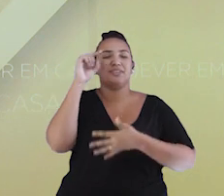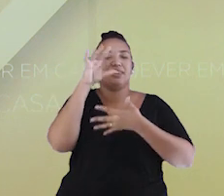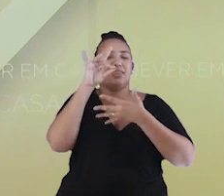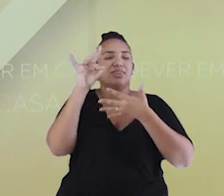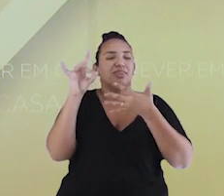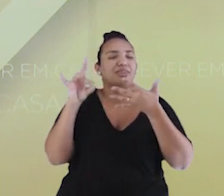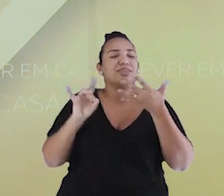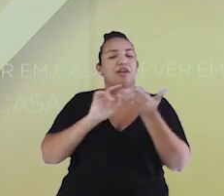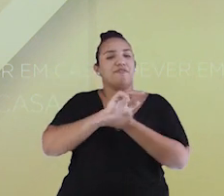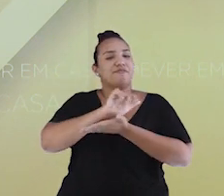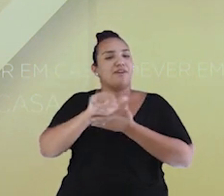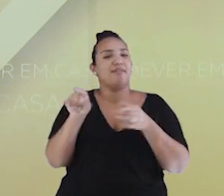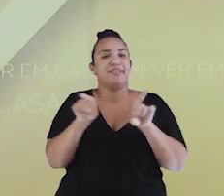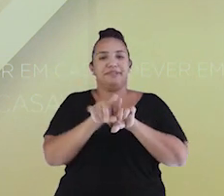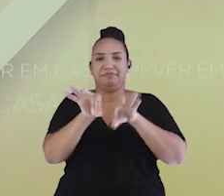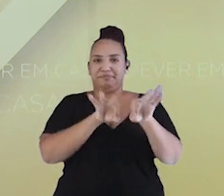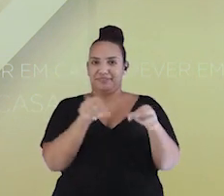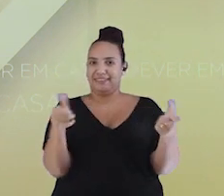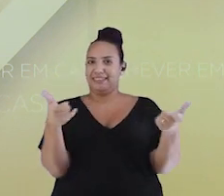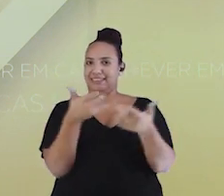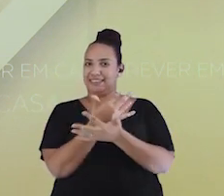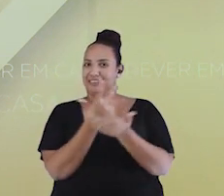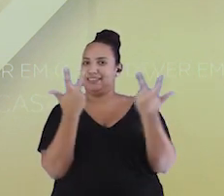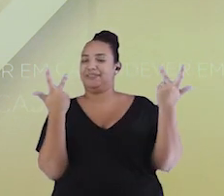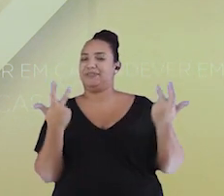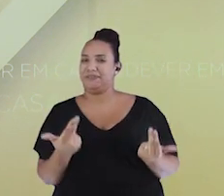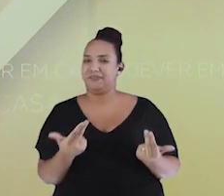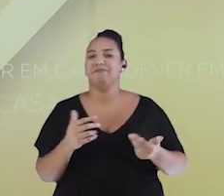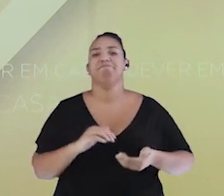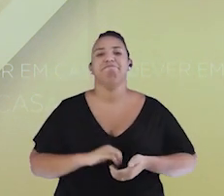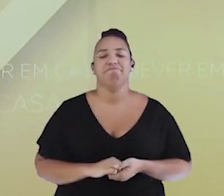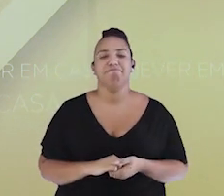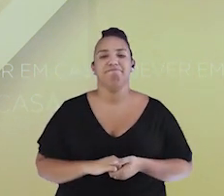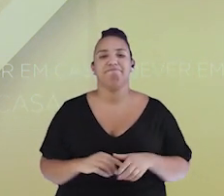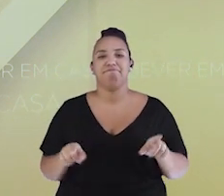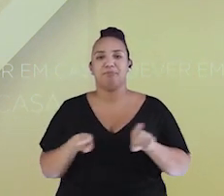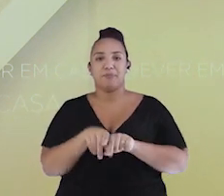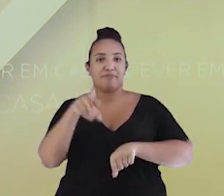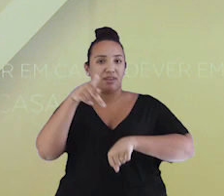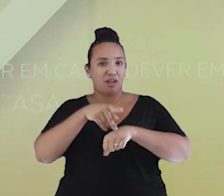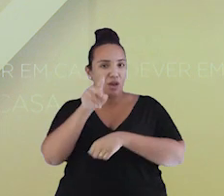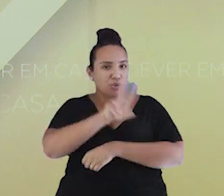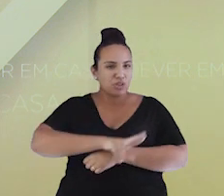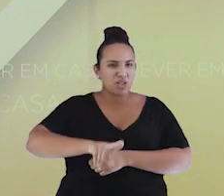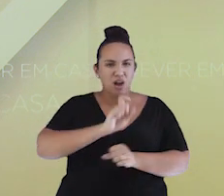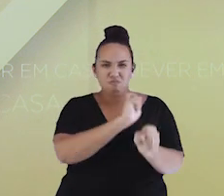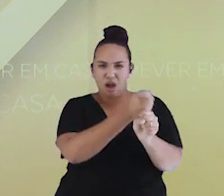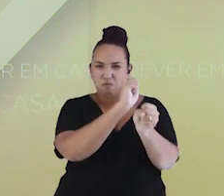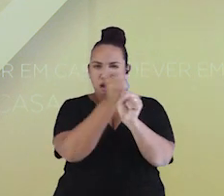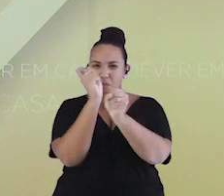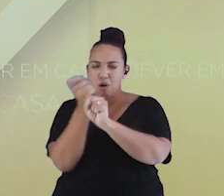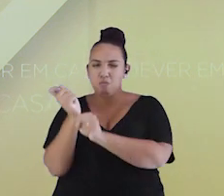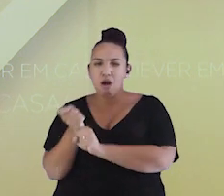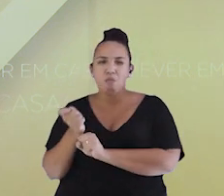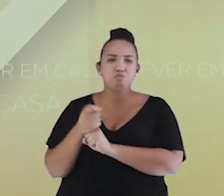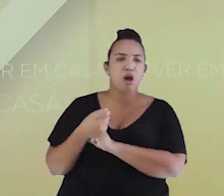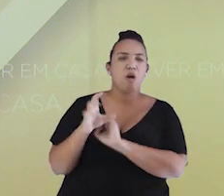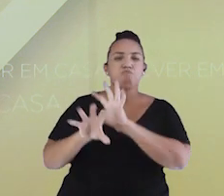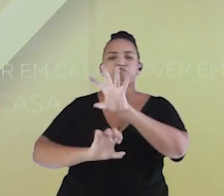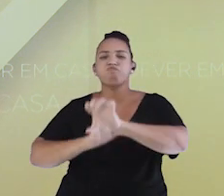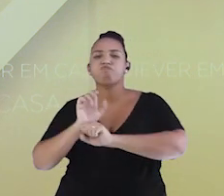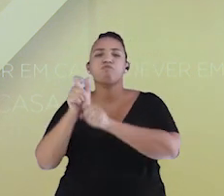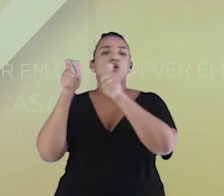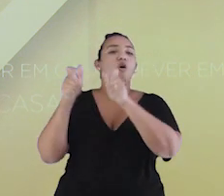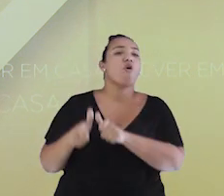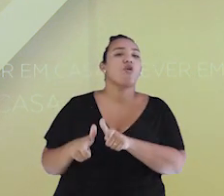em tantos detalhes e planejou uma cidade dessa forma. E as pedras utilizadas nas edificações